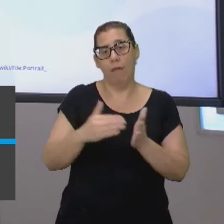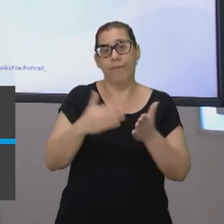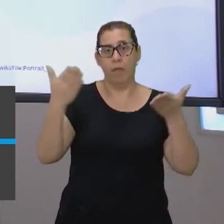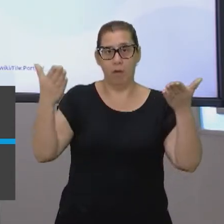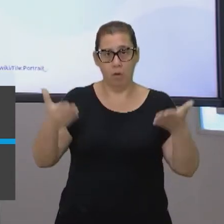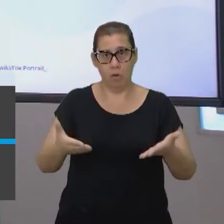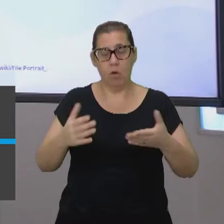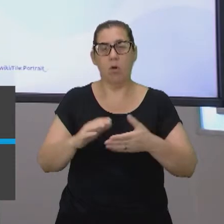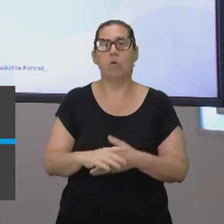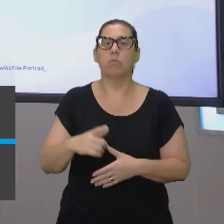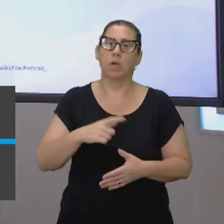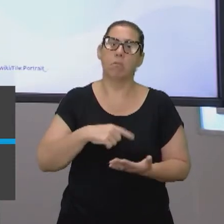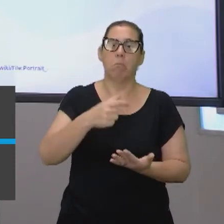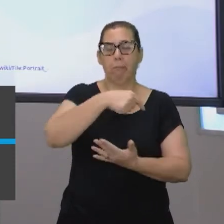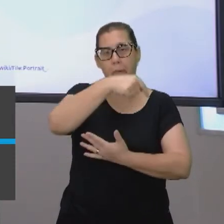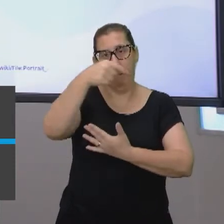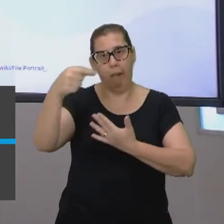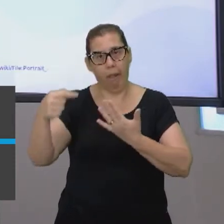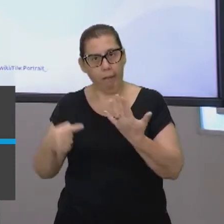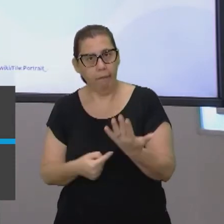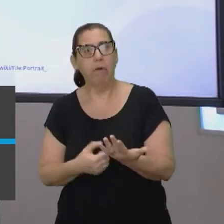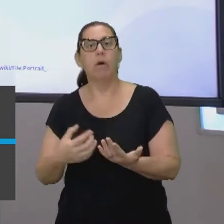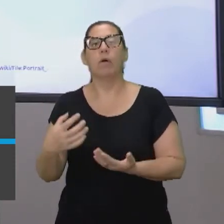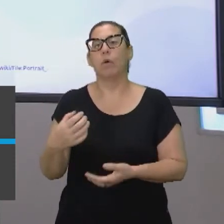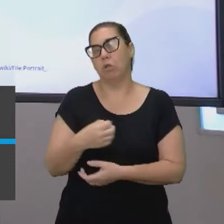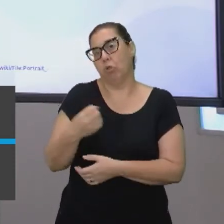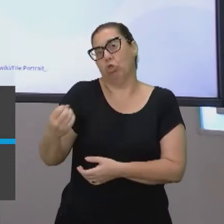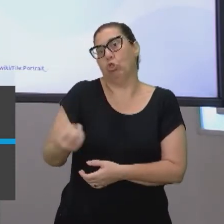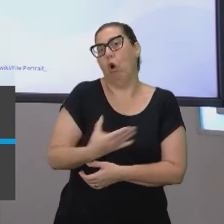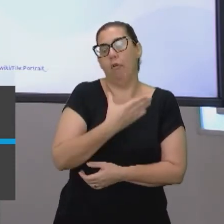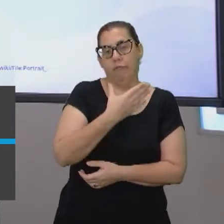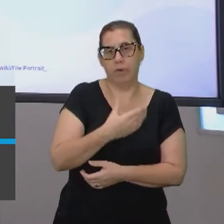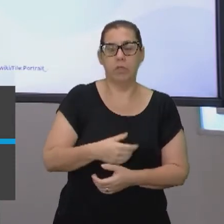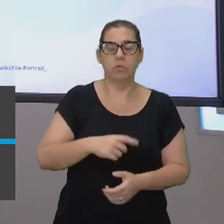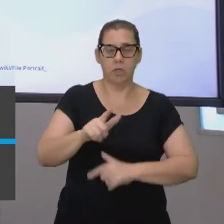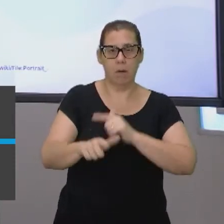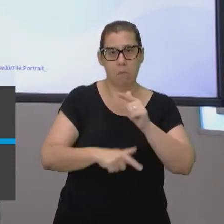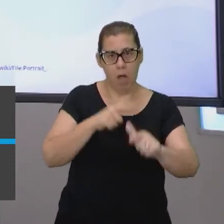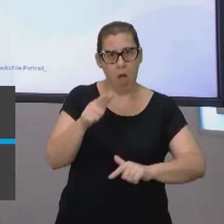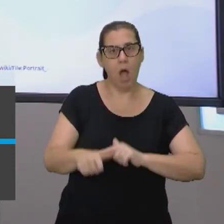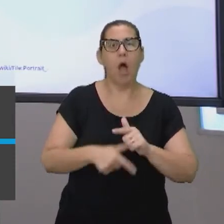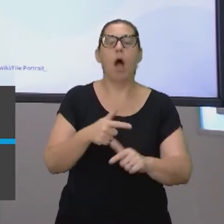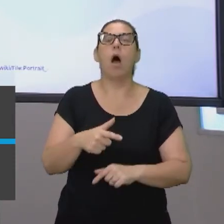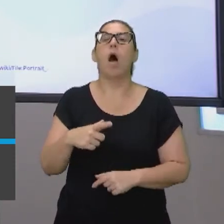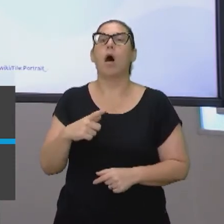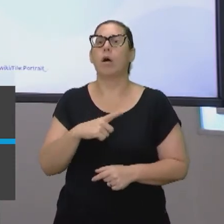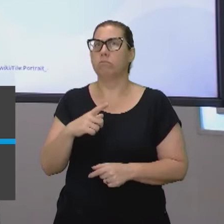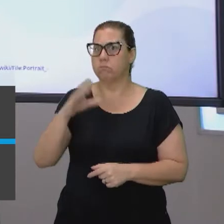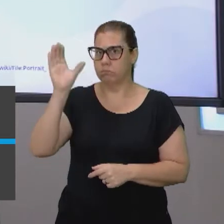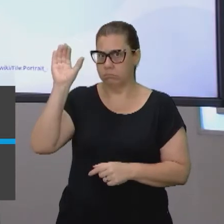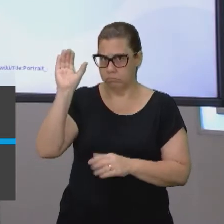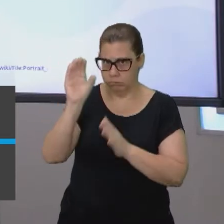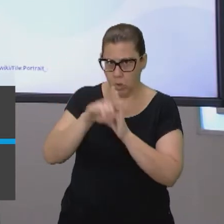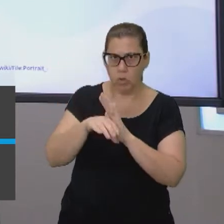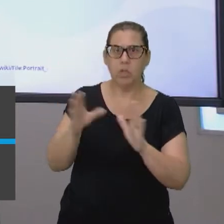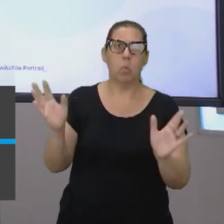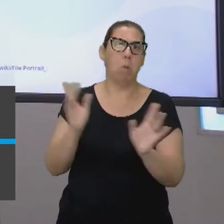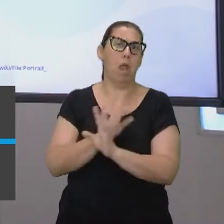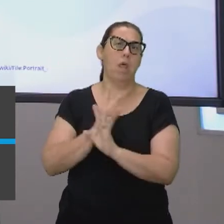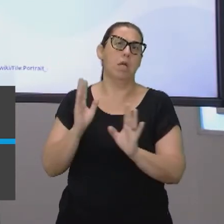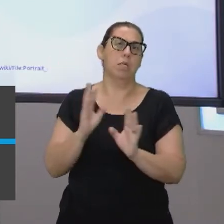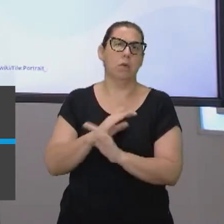falado da situação moderna do trabalho. Ele tem um conceito aí de uberização do trabalho, pelo menos ele fala